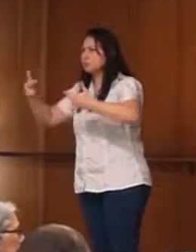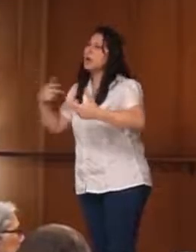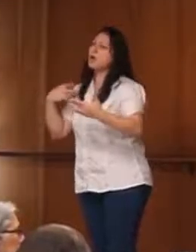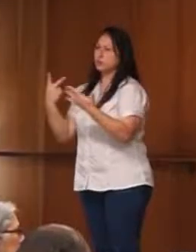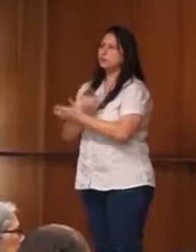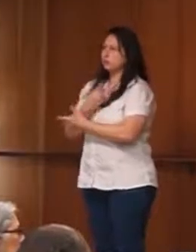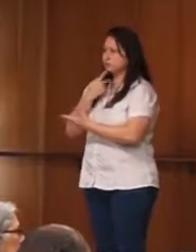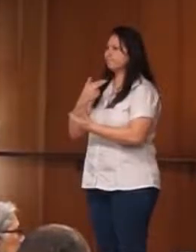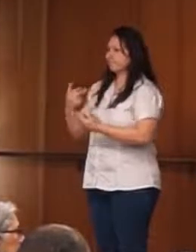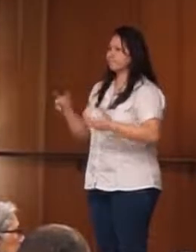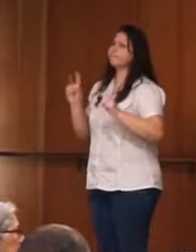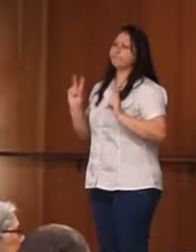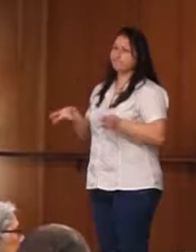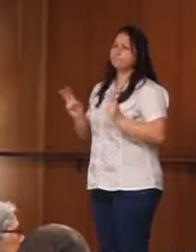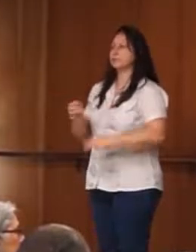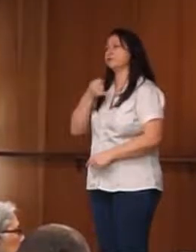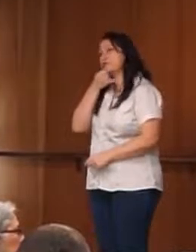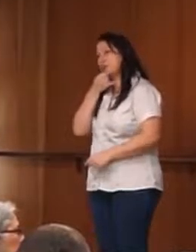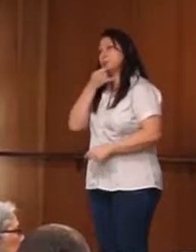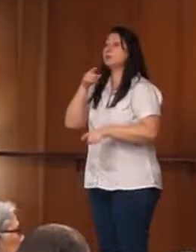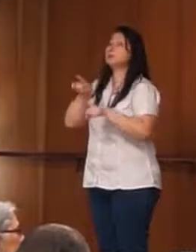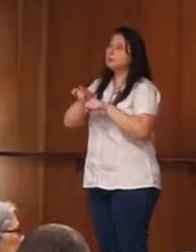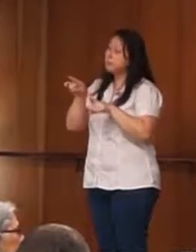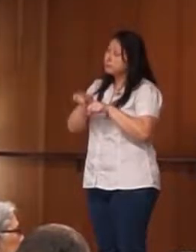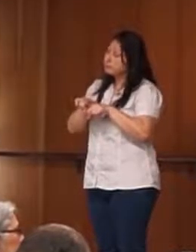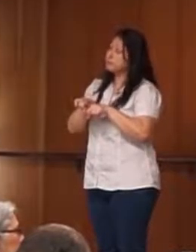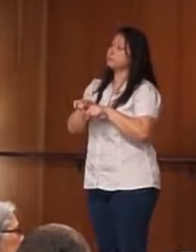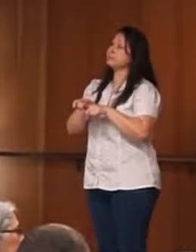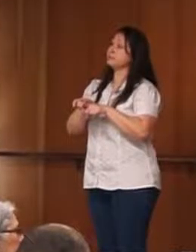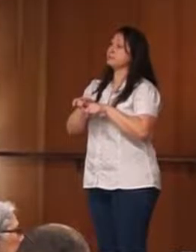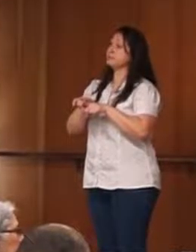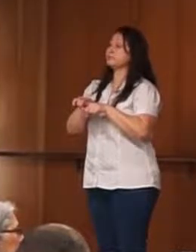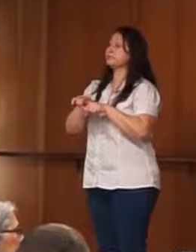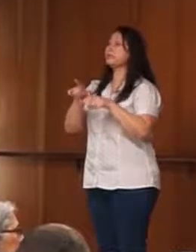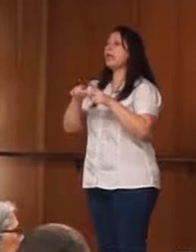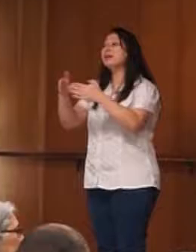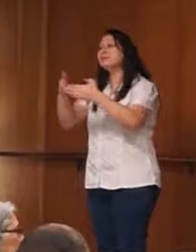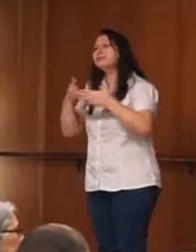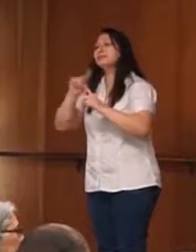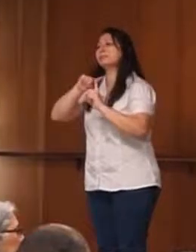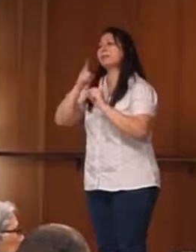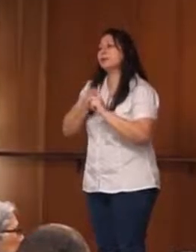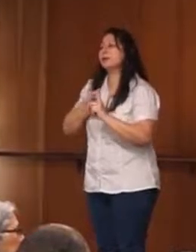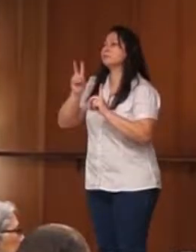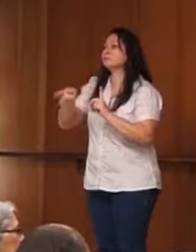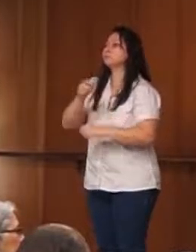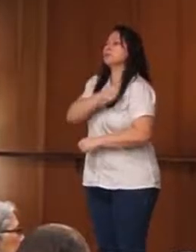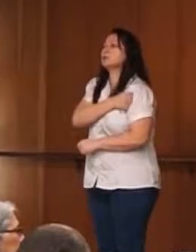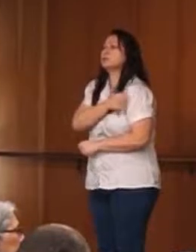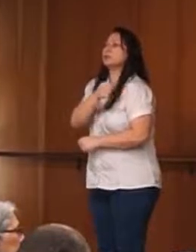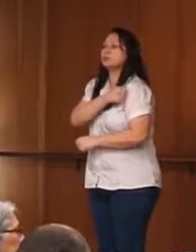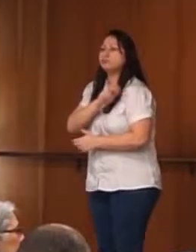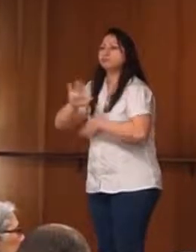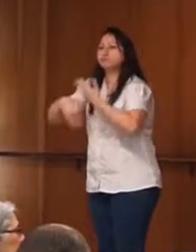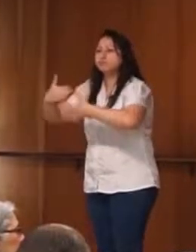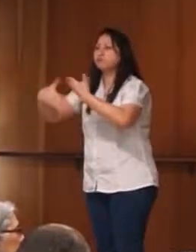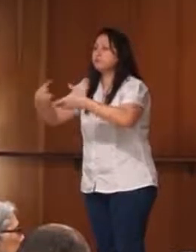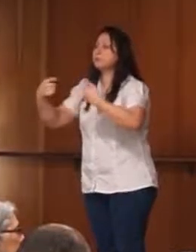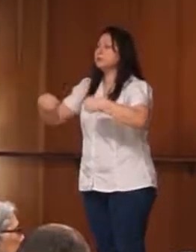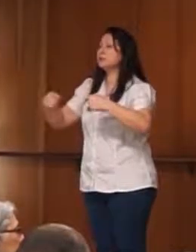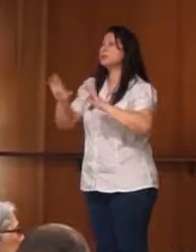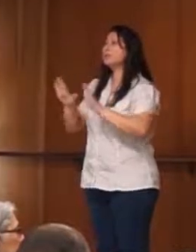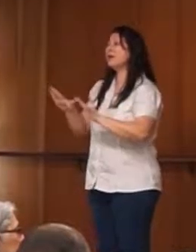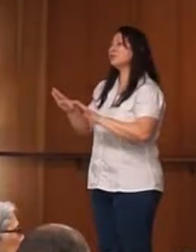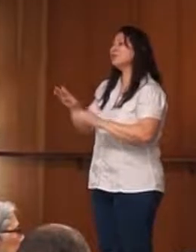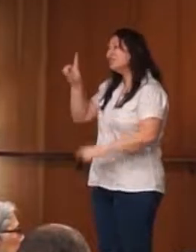regularidade, infelizmente, em especial no que se refere às licenças maternidades a que as estudantes teriam direito e que não